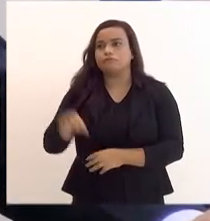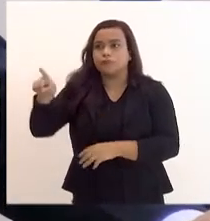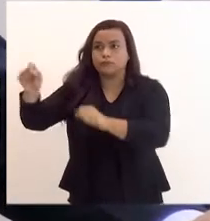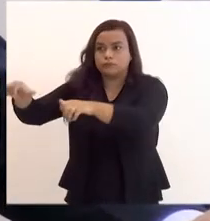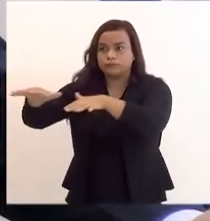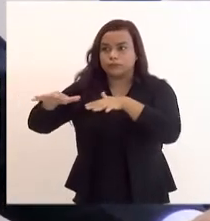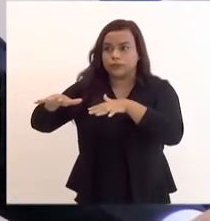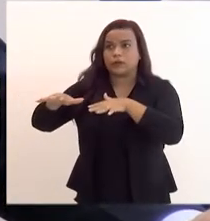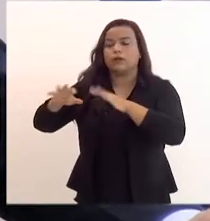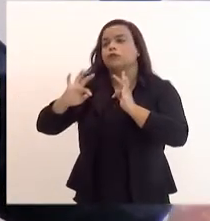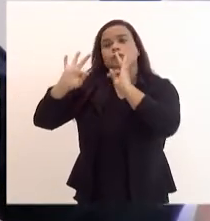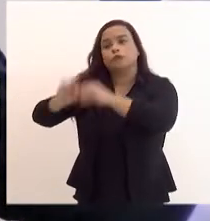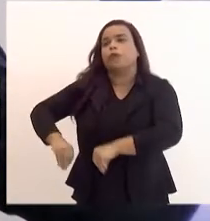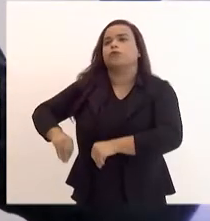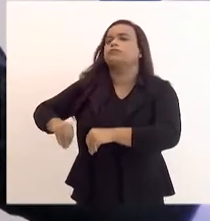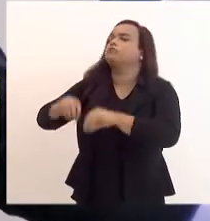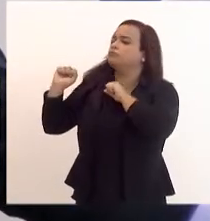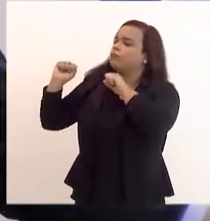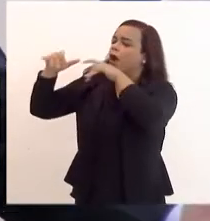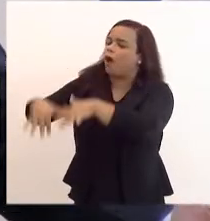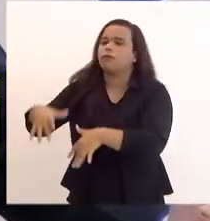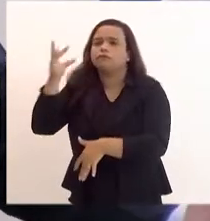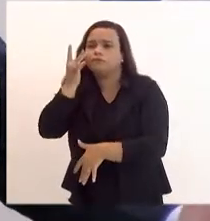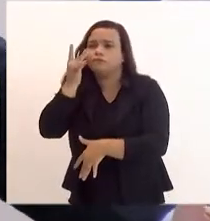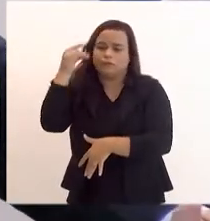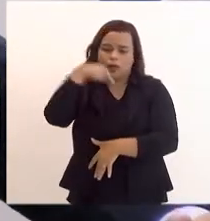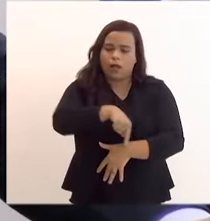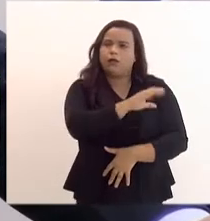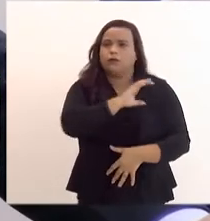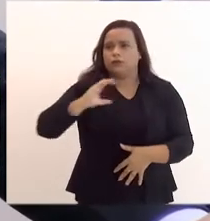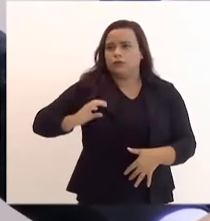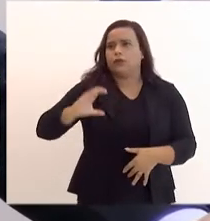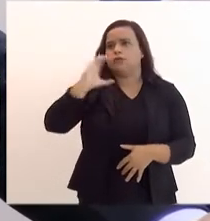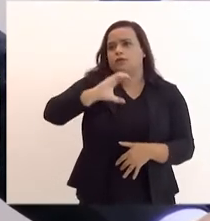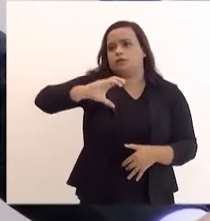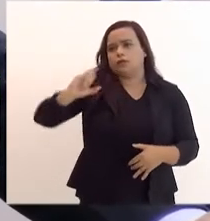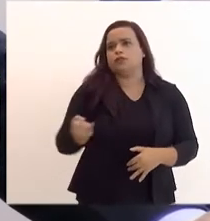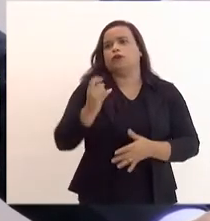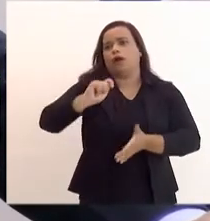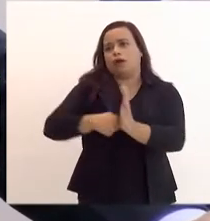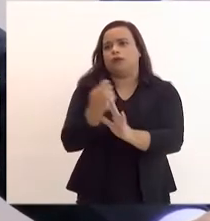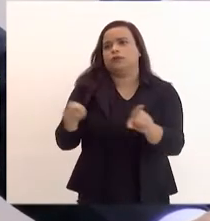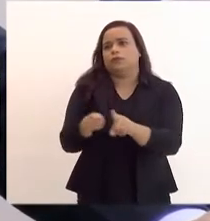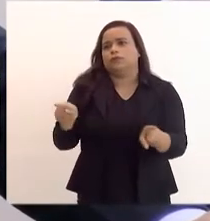será totalmente presencial, eu também quero encaminhar que a CCJ também assim